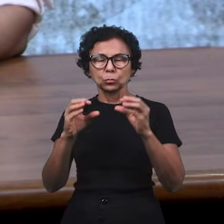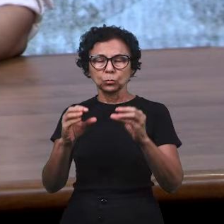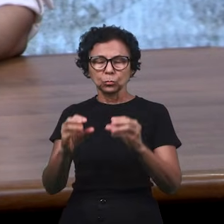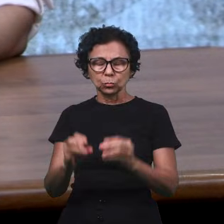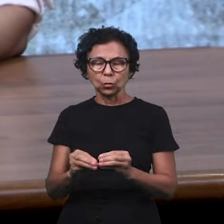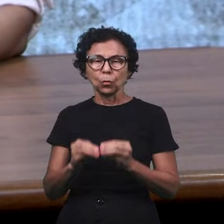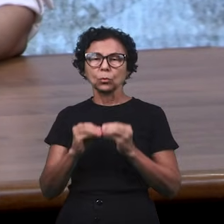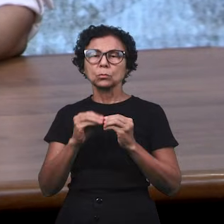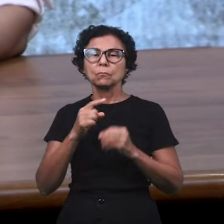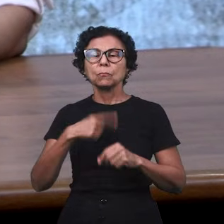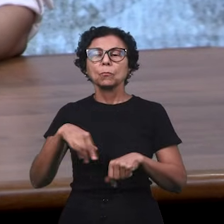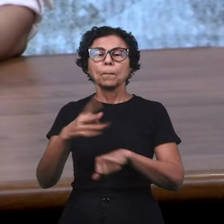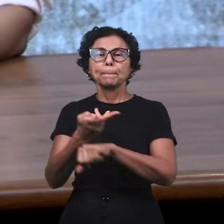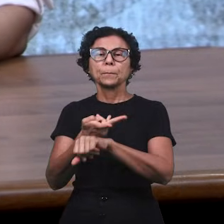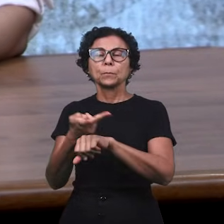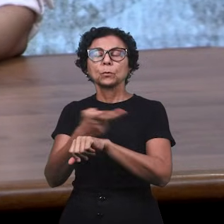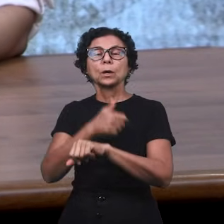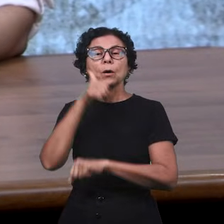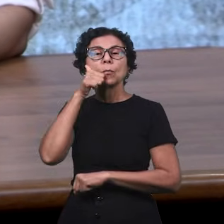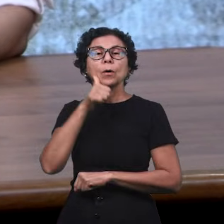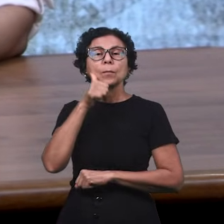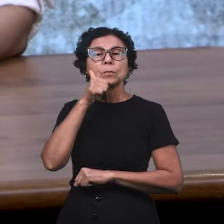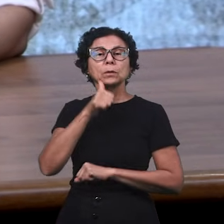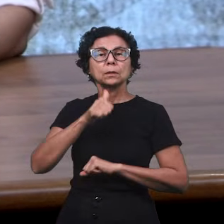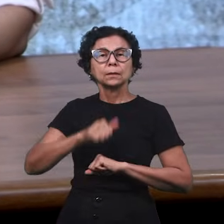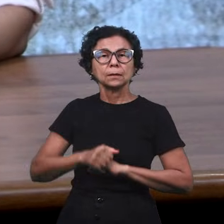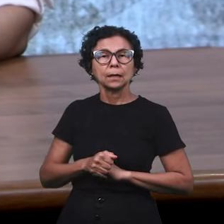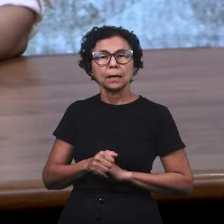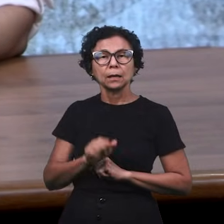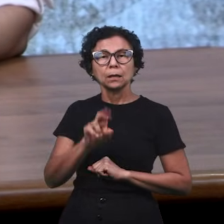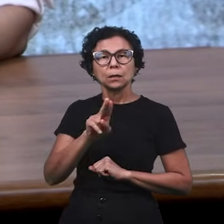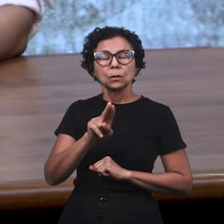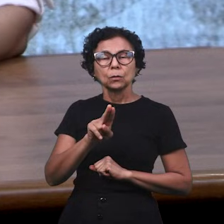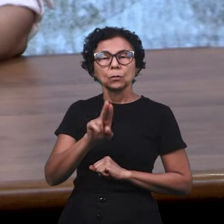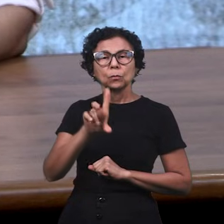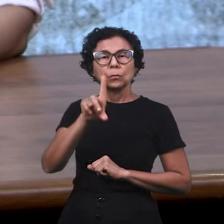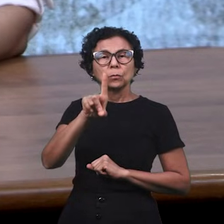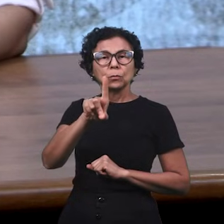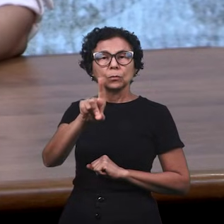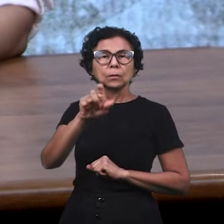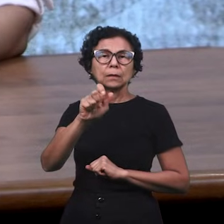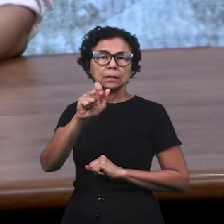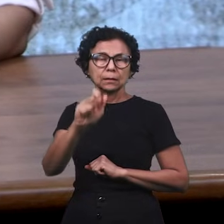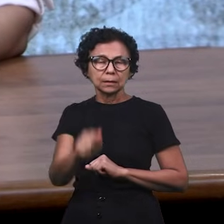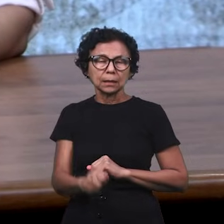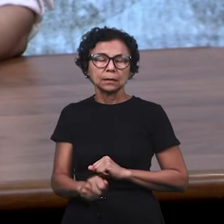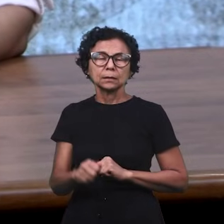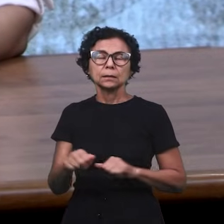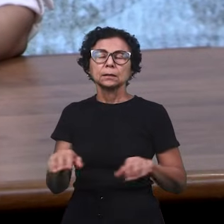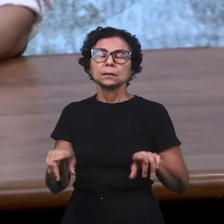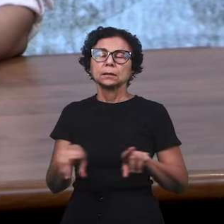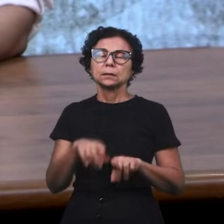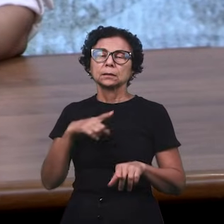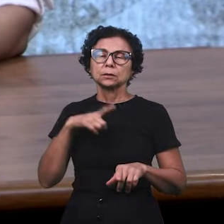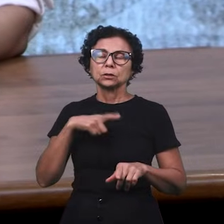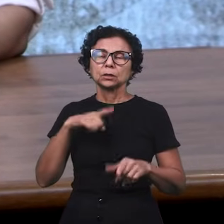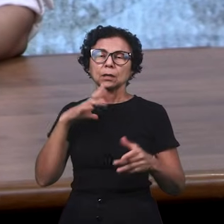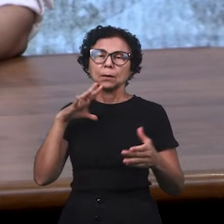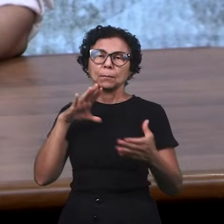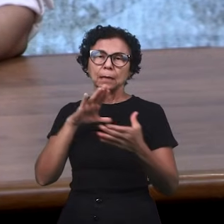a profetisa Hulda, mulher de Salum, filho de Tocate, filho de